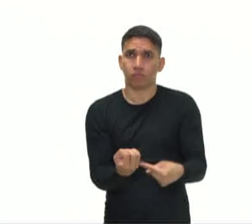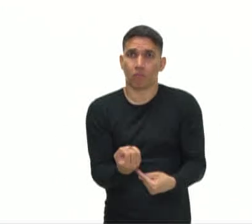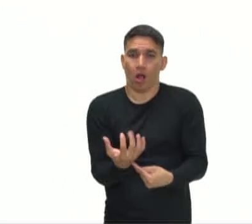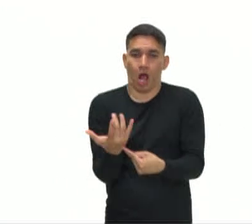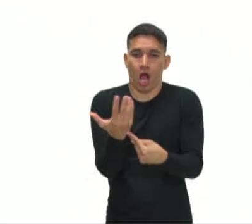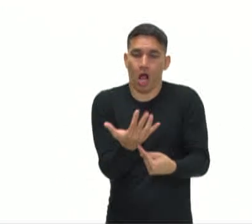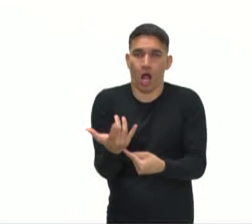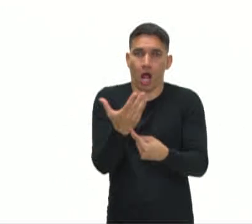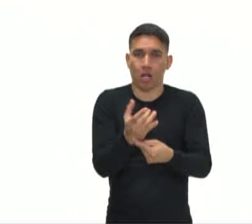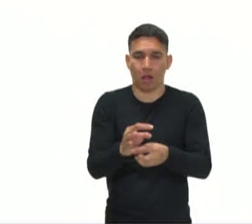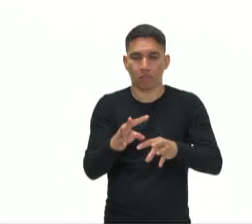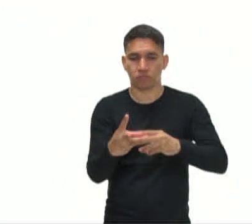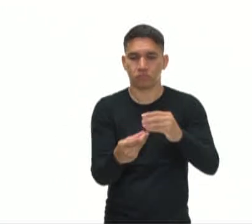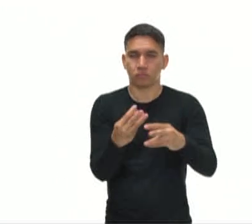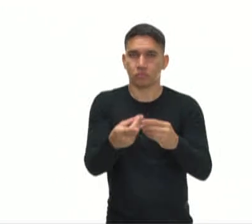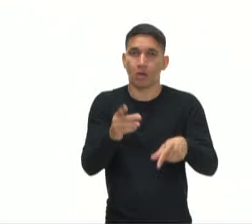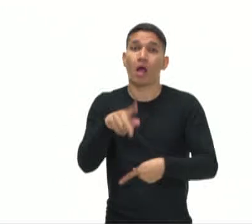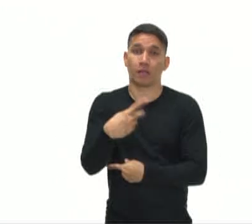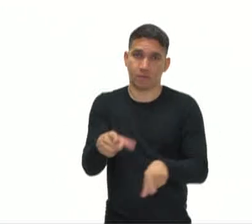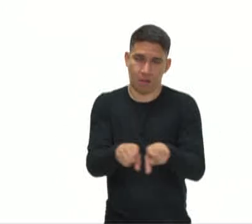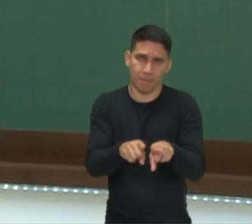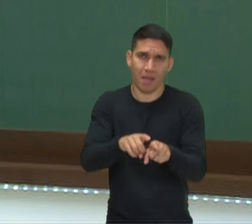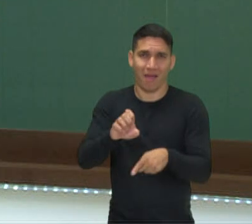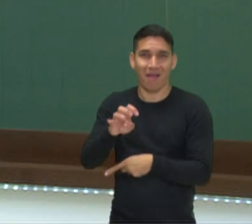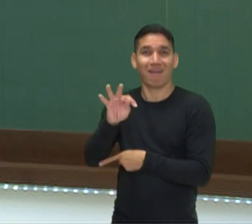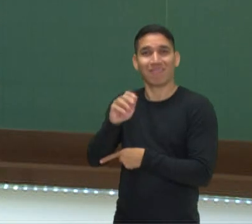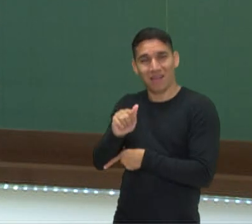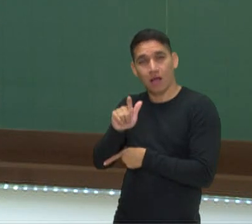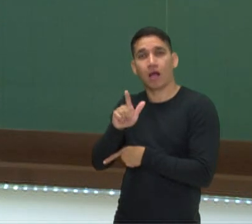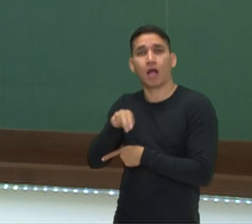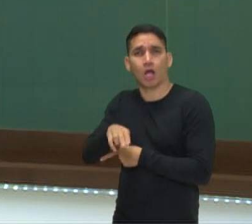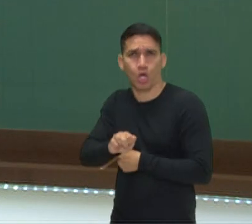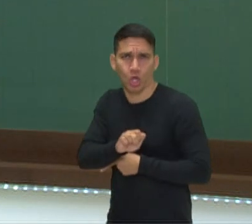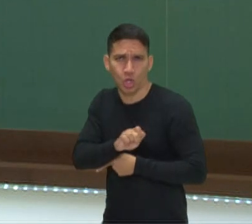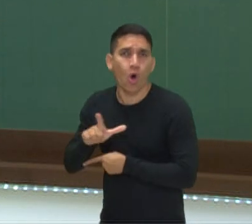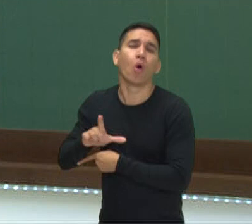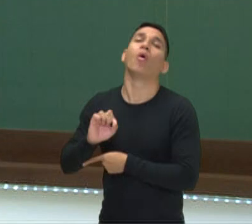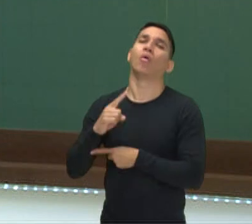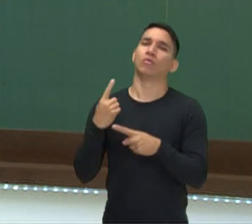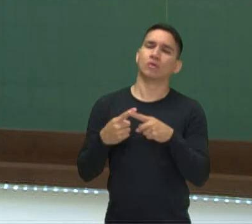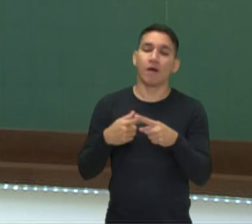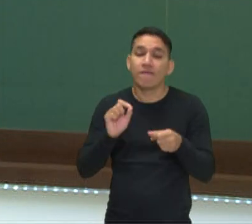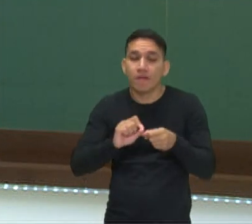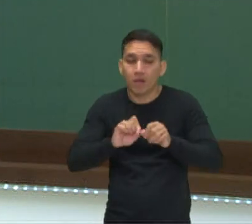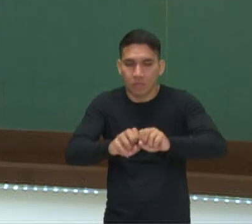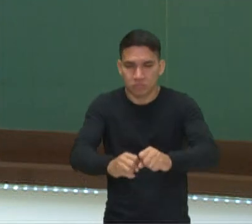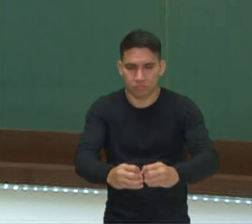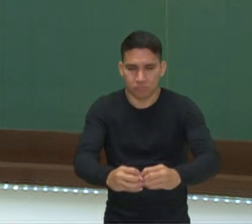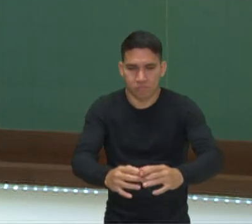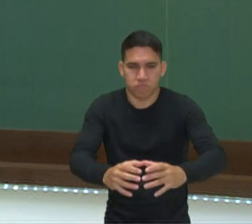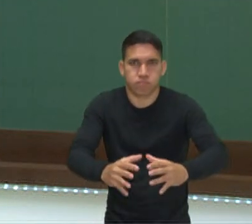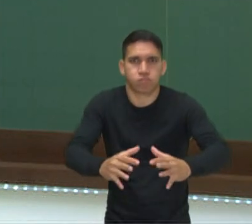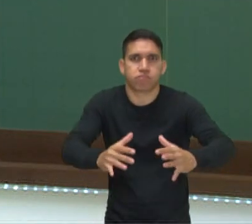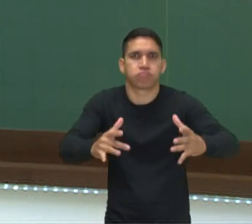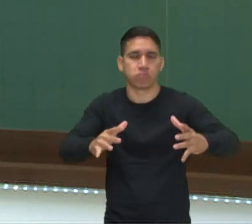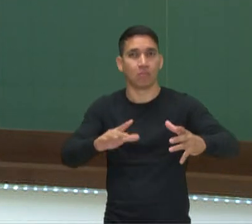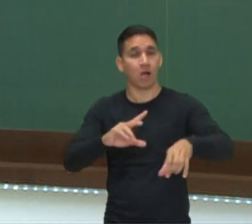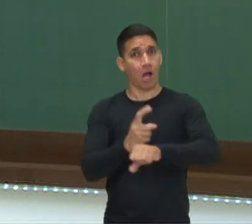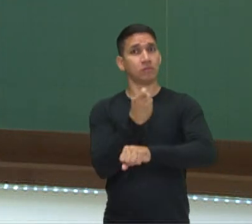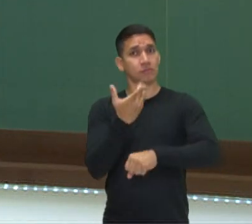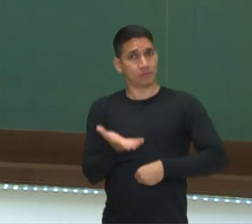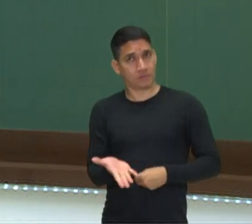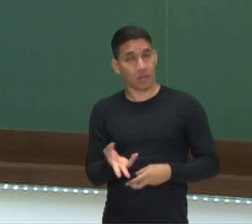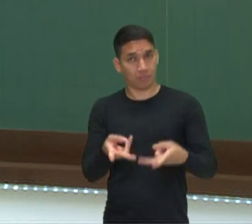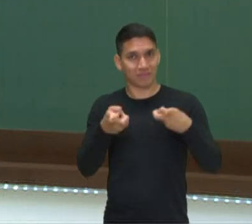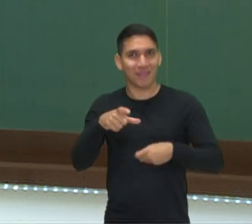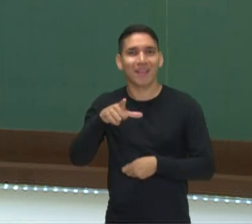carbônico e em etanol, que é o álcool, por ação das leveduras. Então, durante o processo da fermentação, a gente tem o carboidrato, que